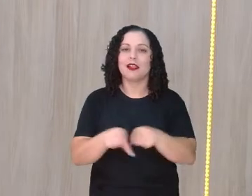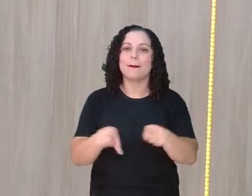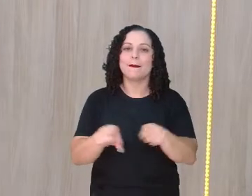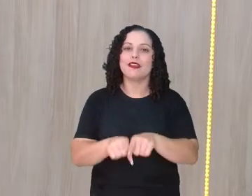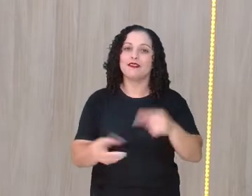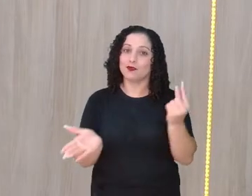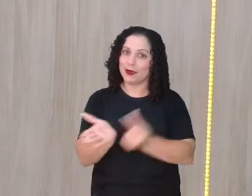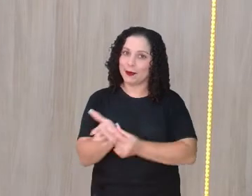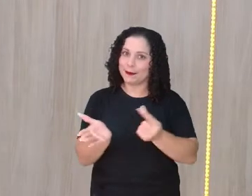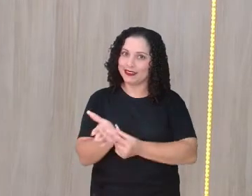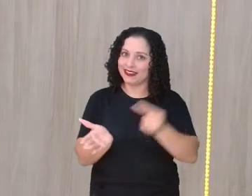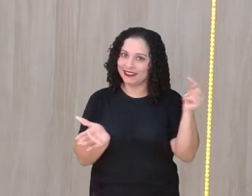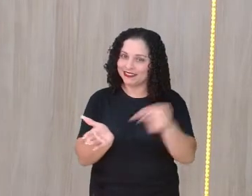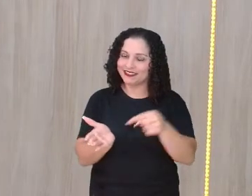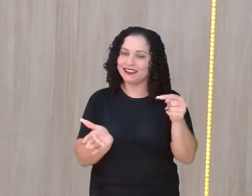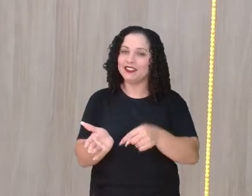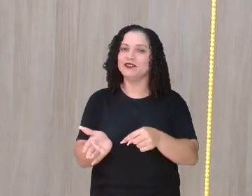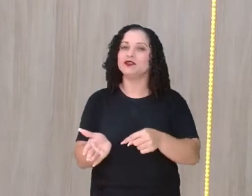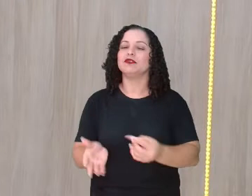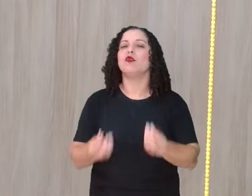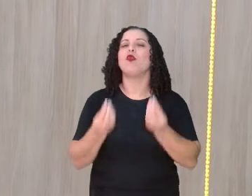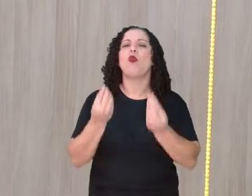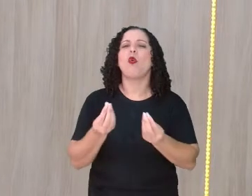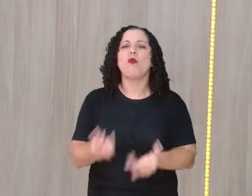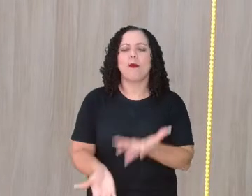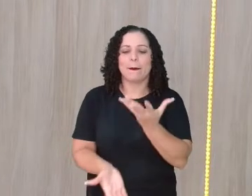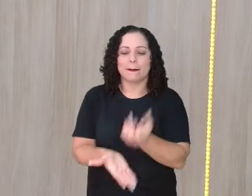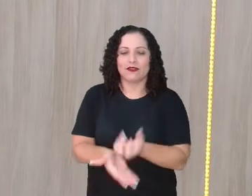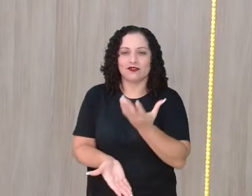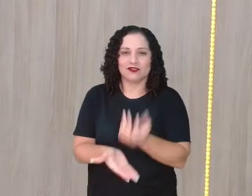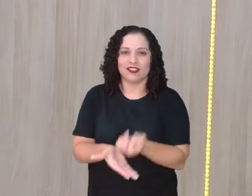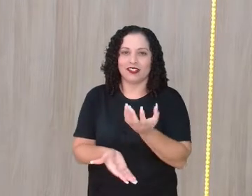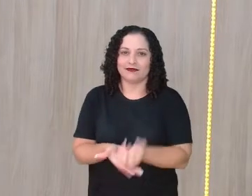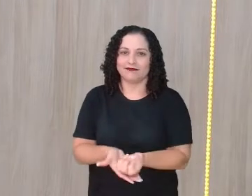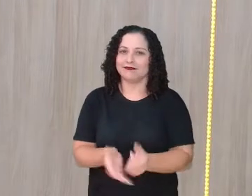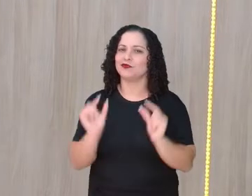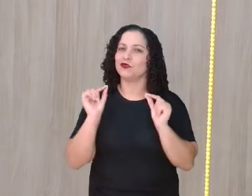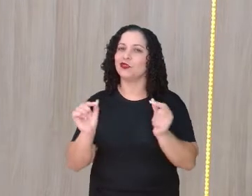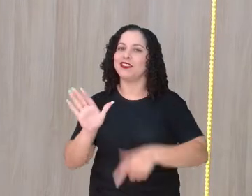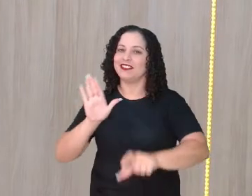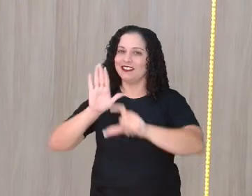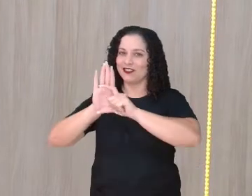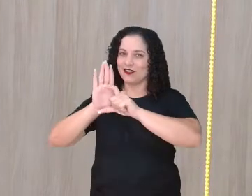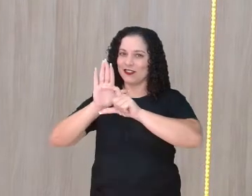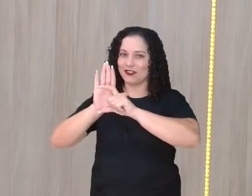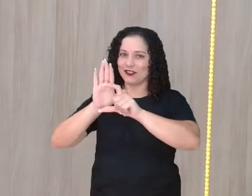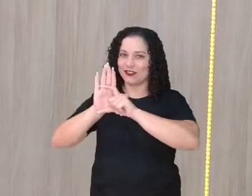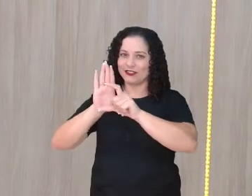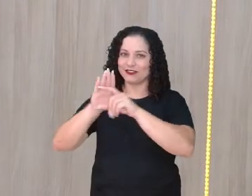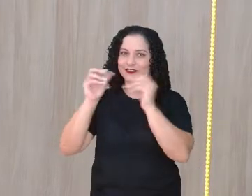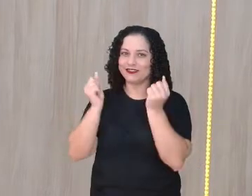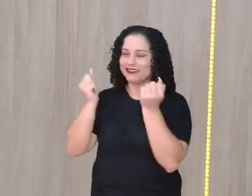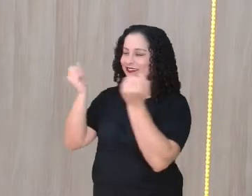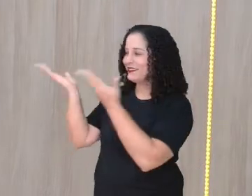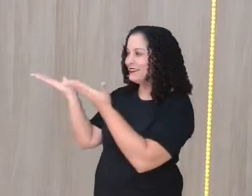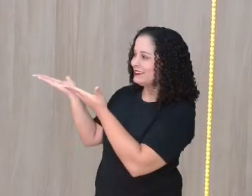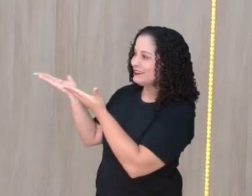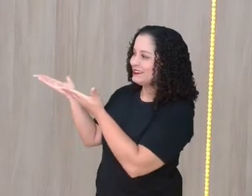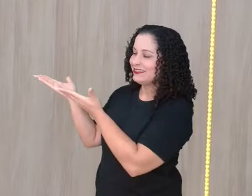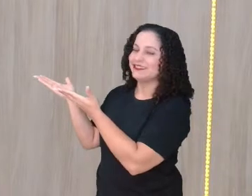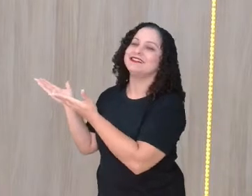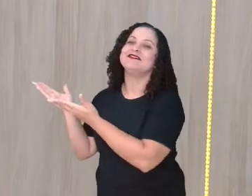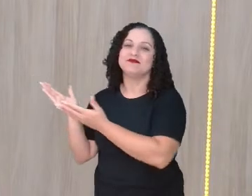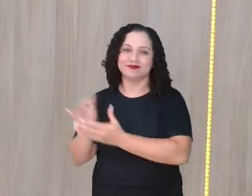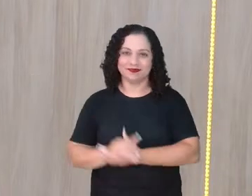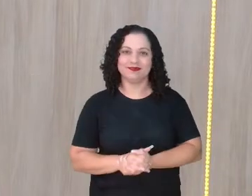no aplicativo. Como é que baixa, Billy? Através de onde? Do QR Code que vai aparecer, que já apareceu aí na tela,